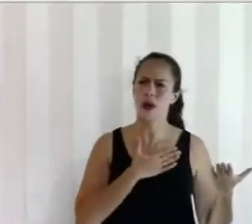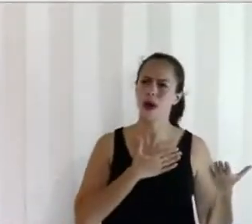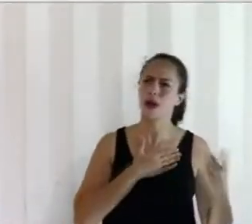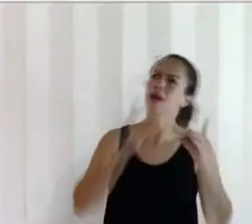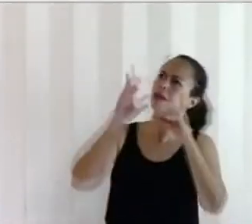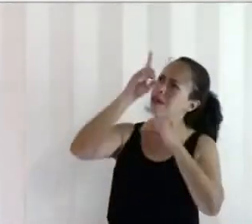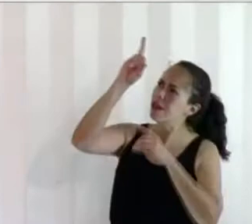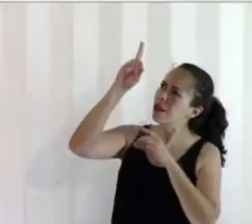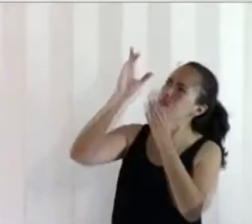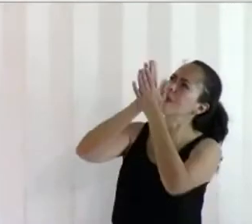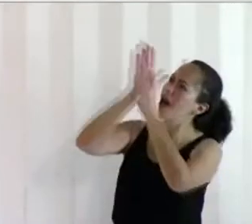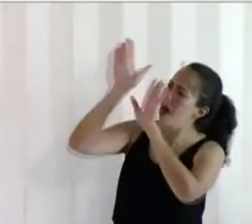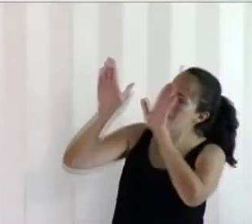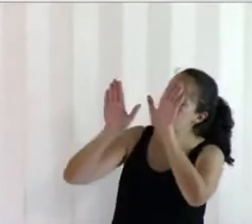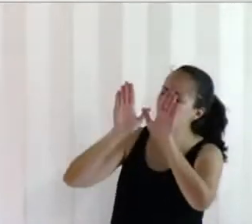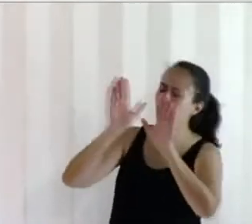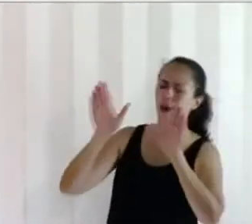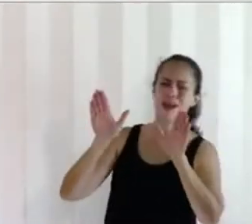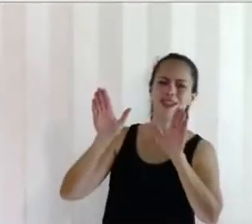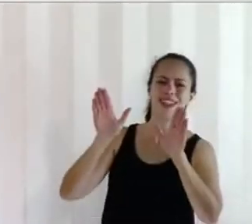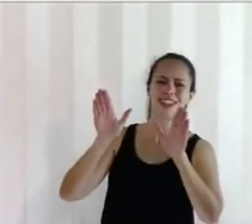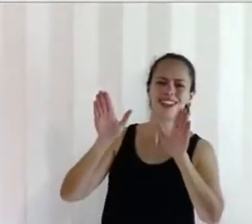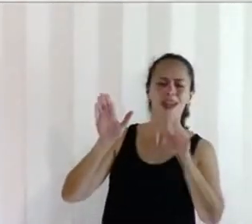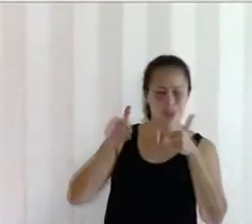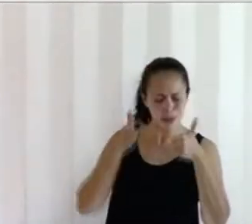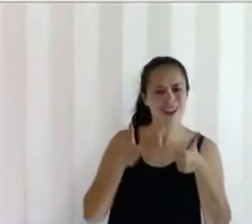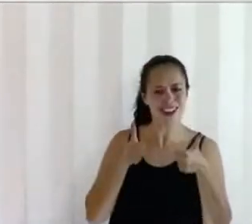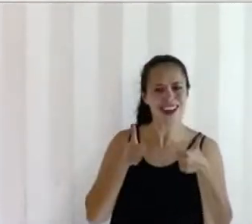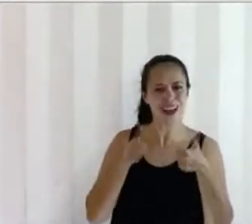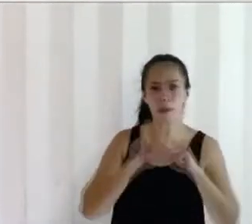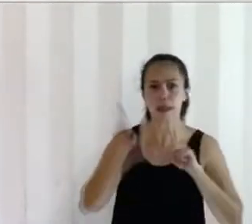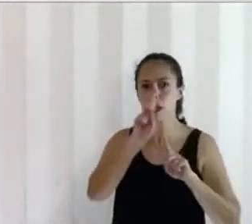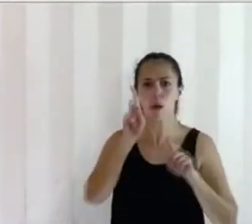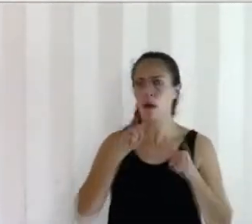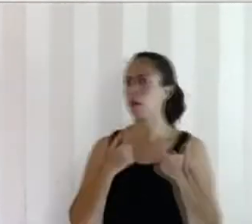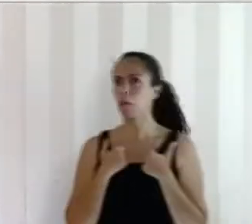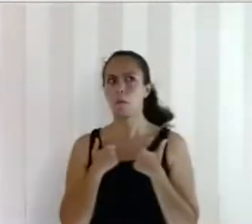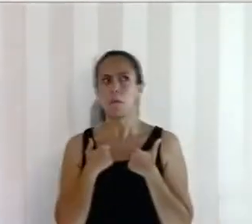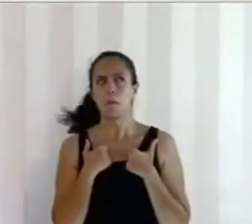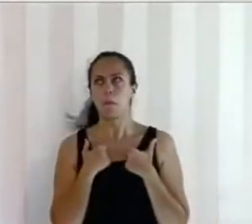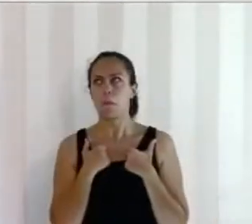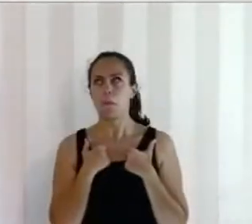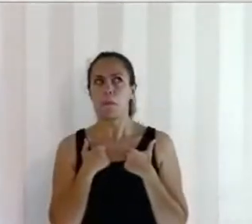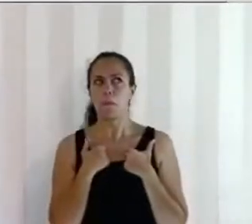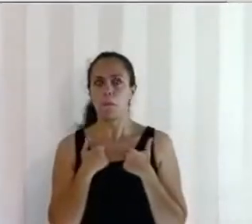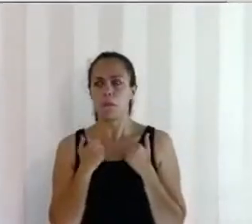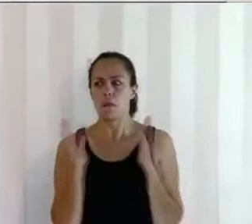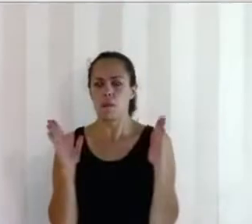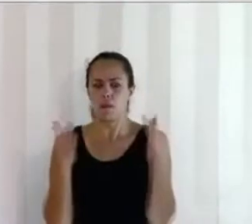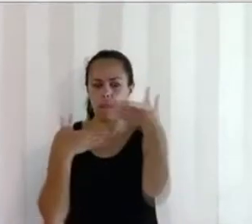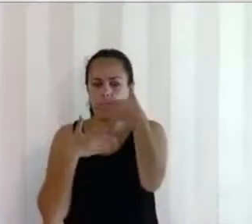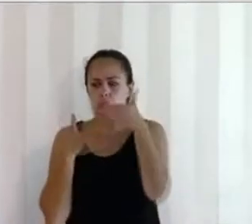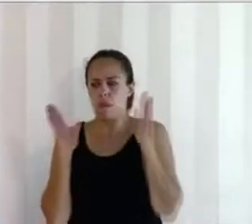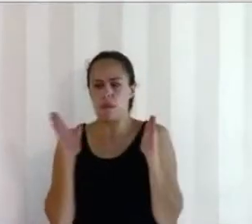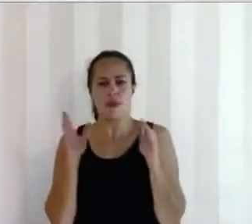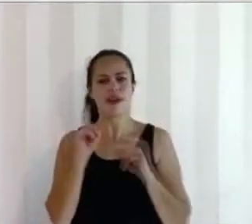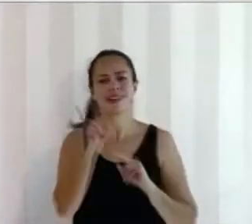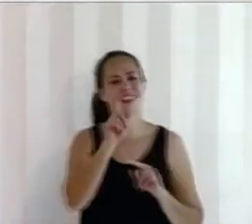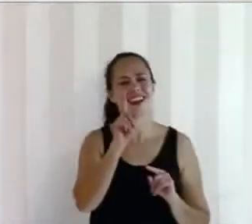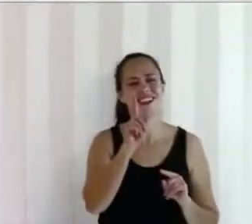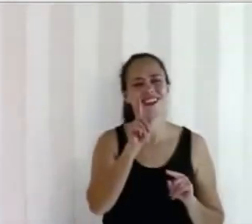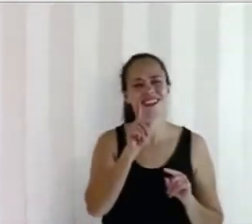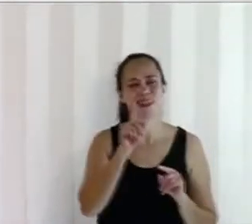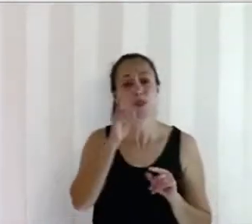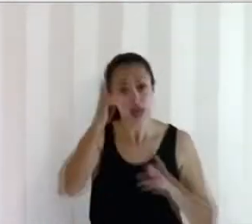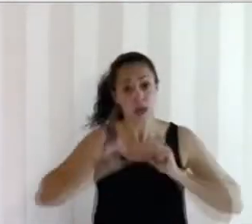Senhor. Então, para os fariseus, o sábado congelava o ser humano, mas para Jesus,